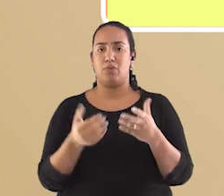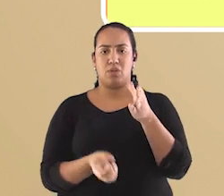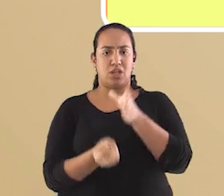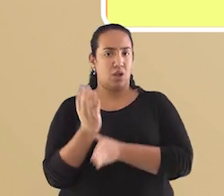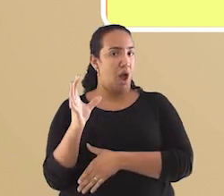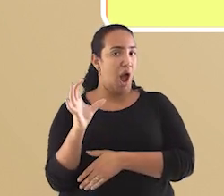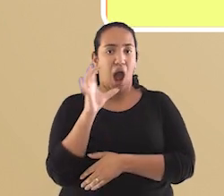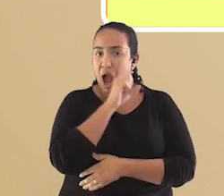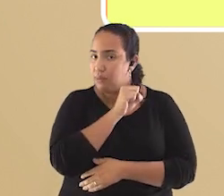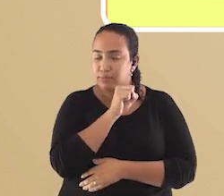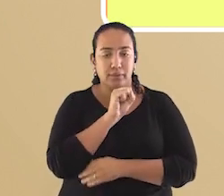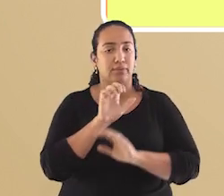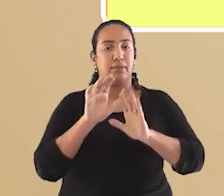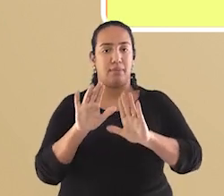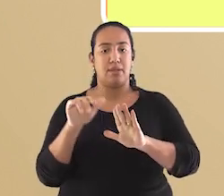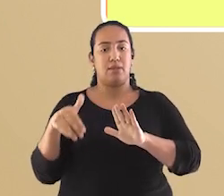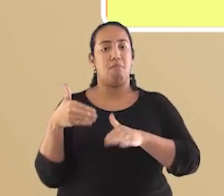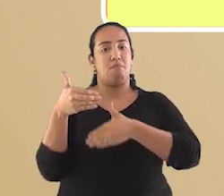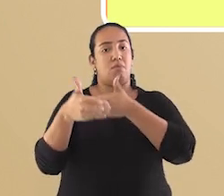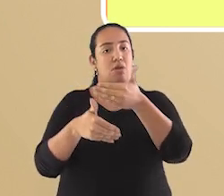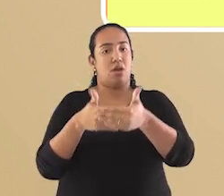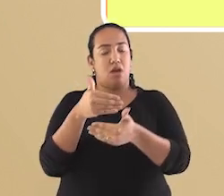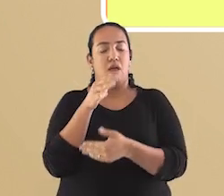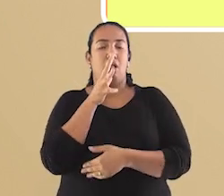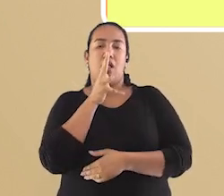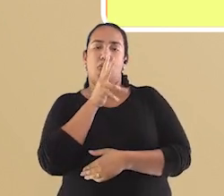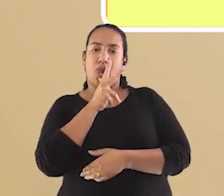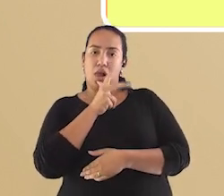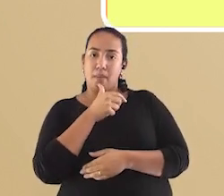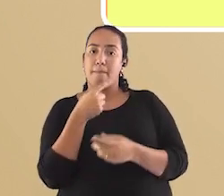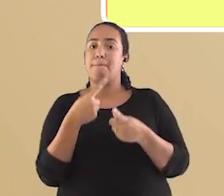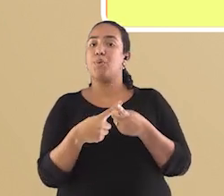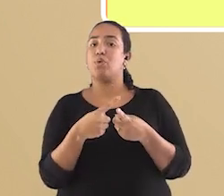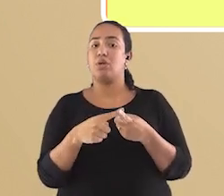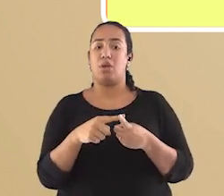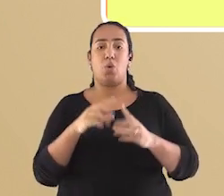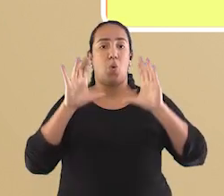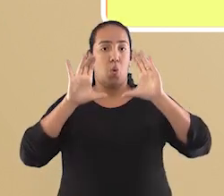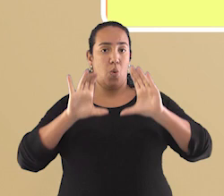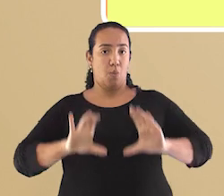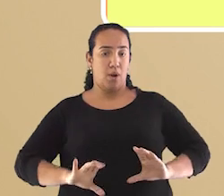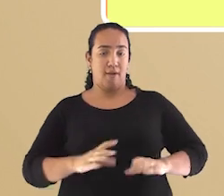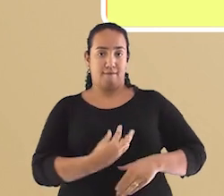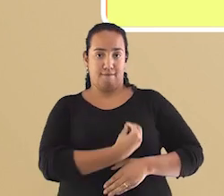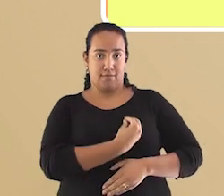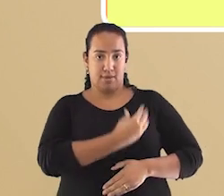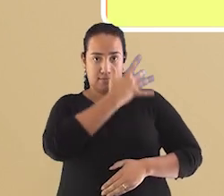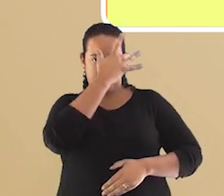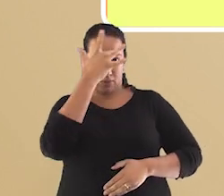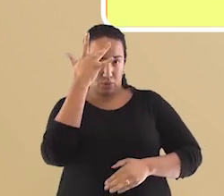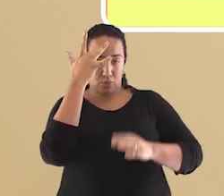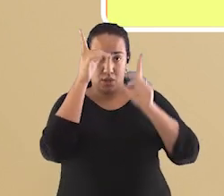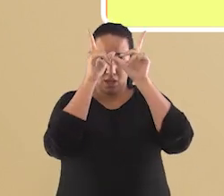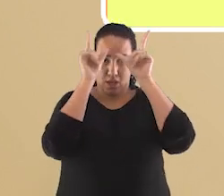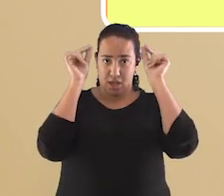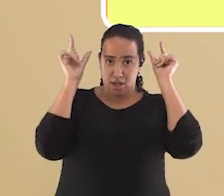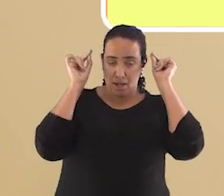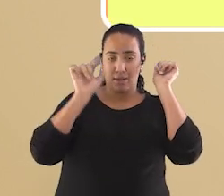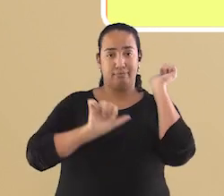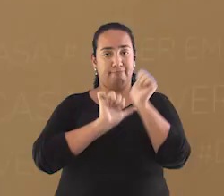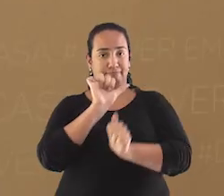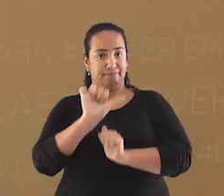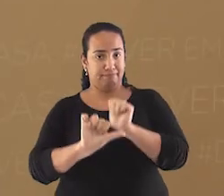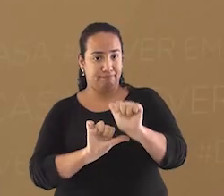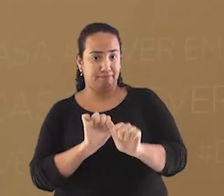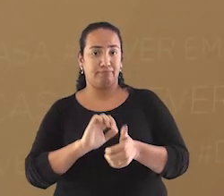mas foi resultado de um processo lento que se deu à medida que o modo de vida dos gregos tornavam-se mais